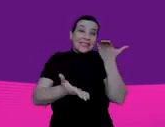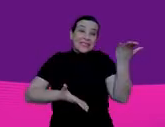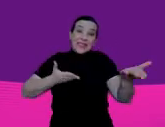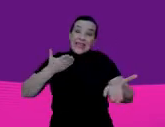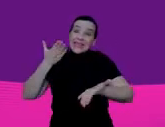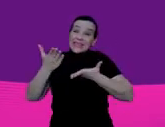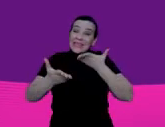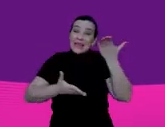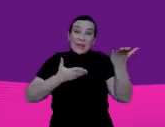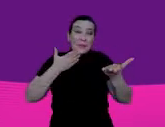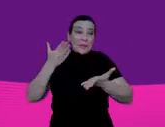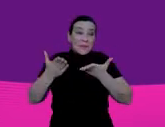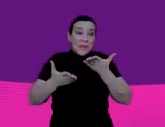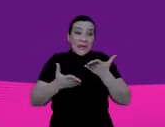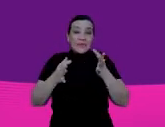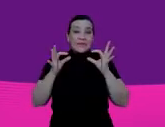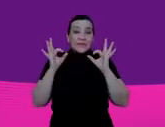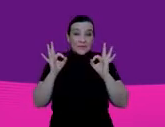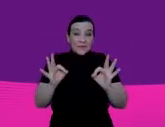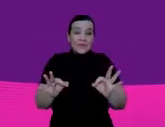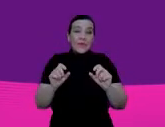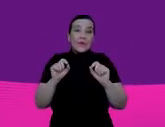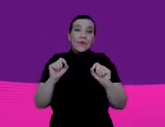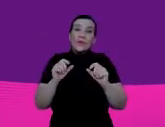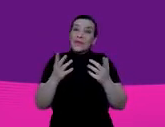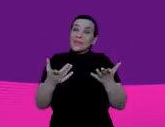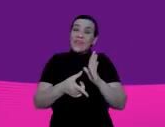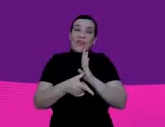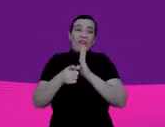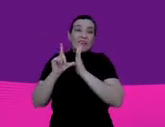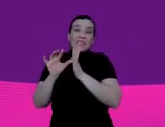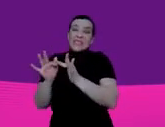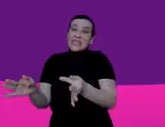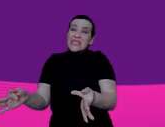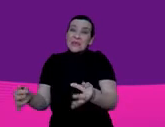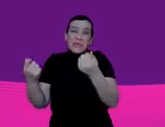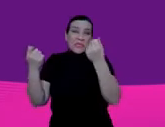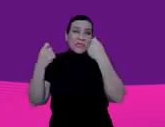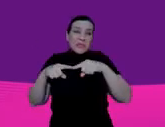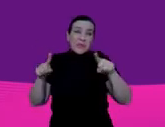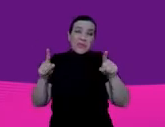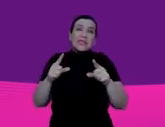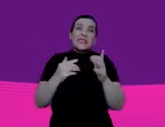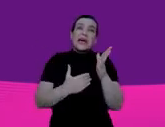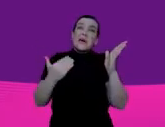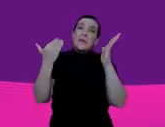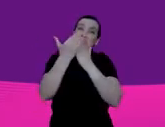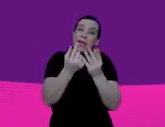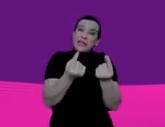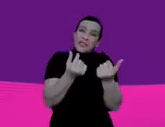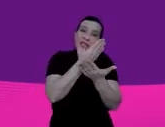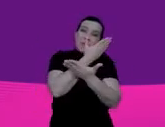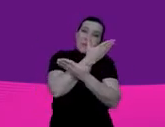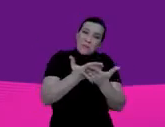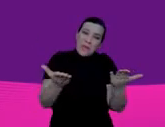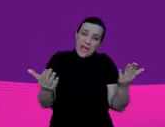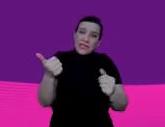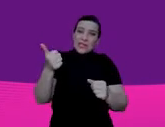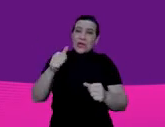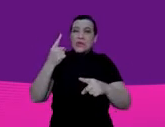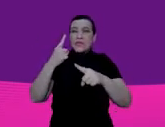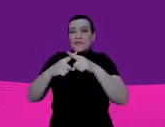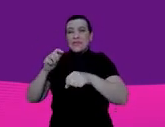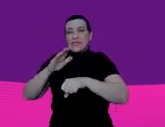é ambulatorial. E isso aumenta o custo em 11 vezes quando comparado ao custo do paciente no